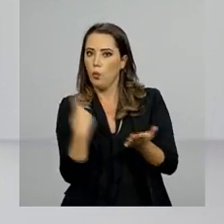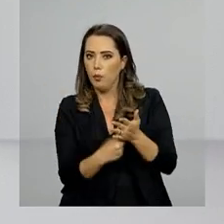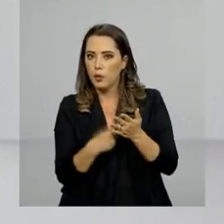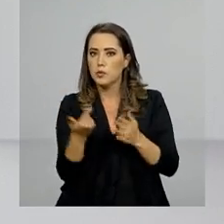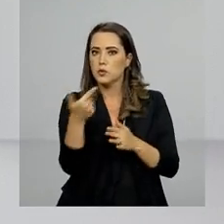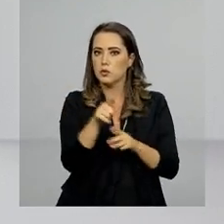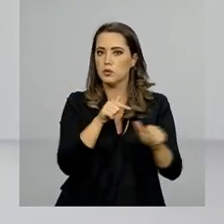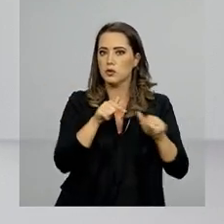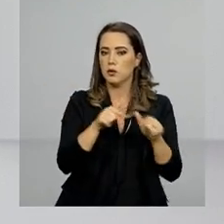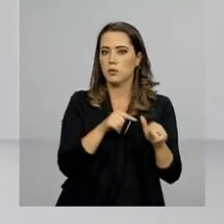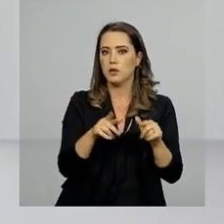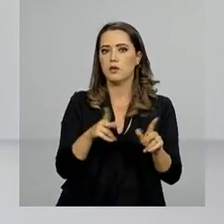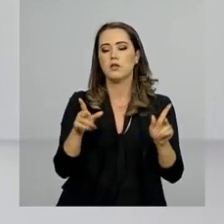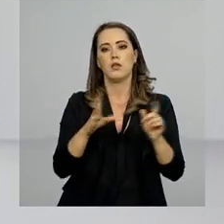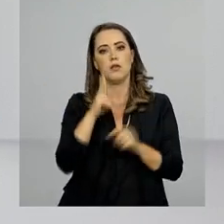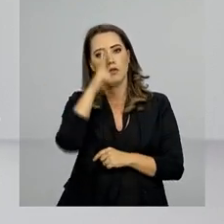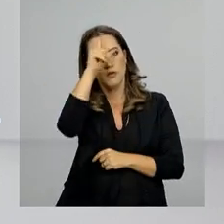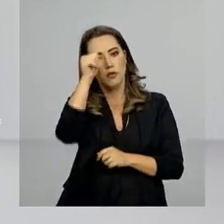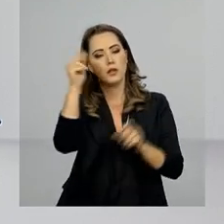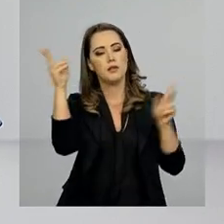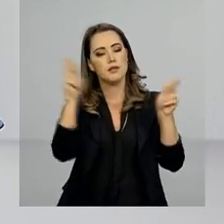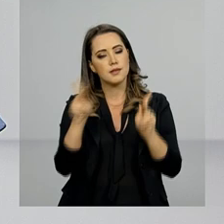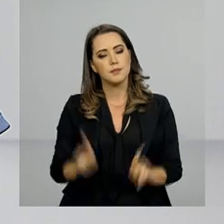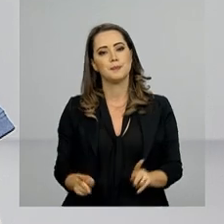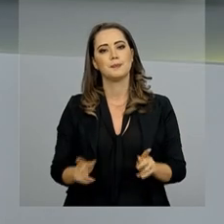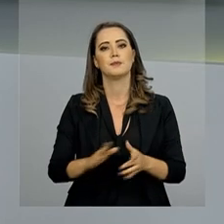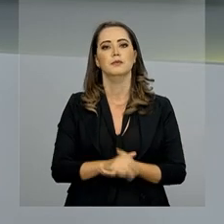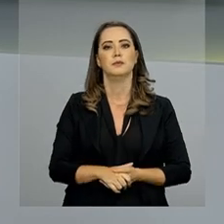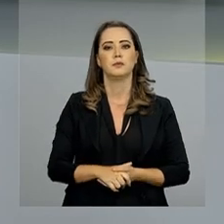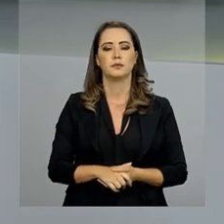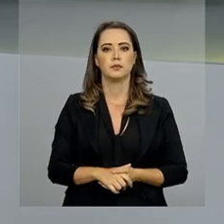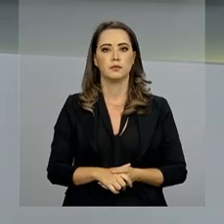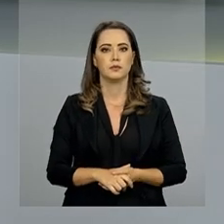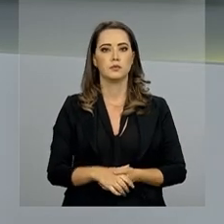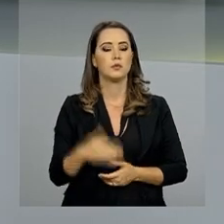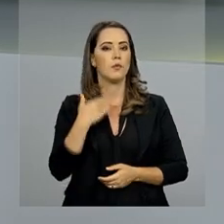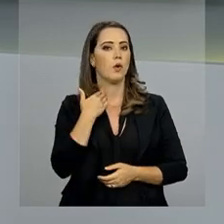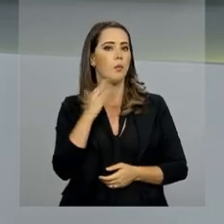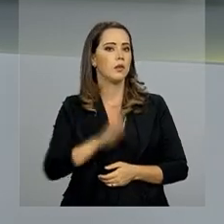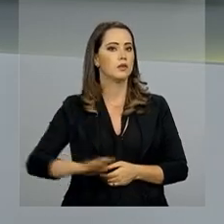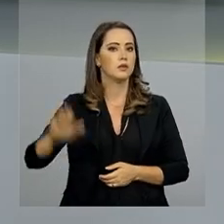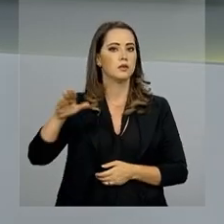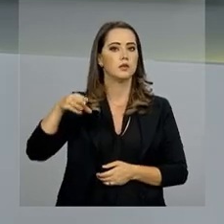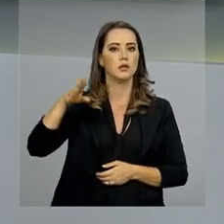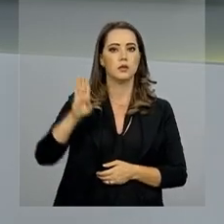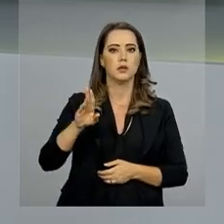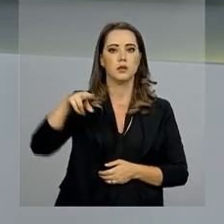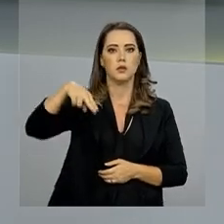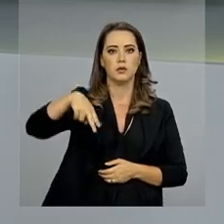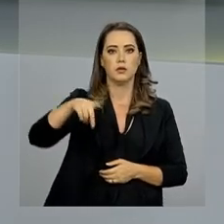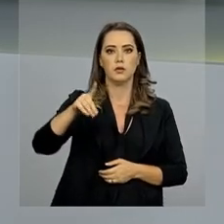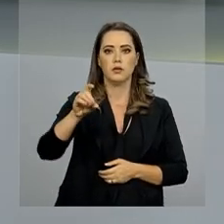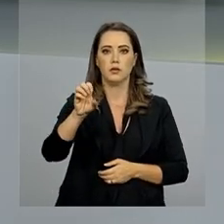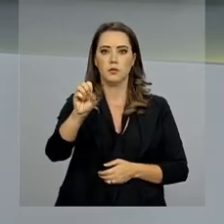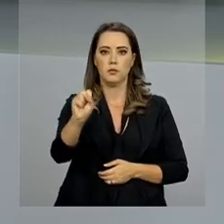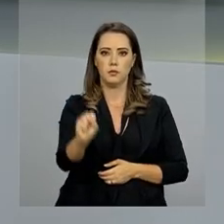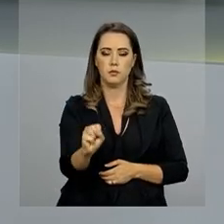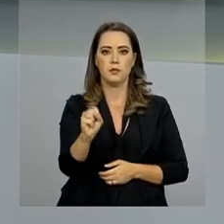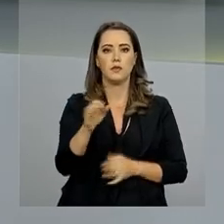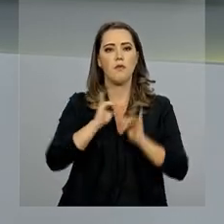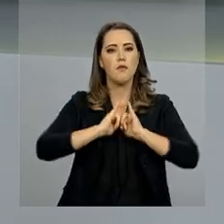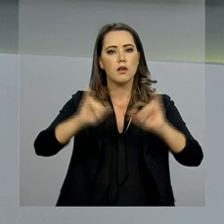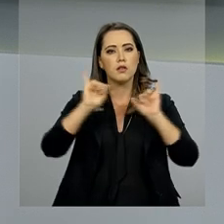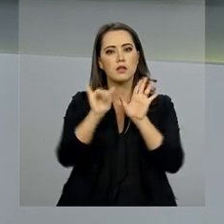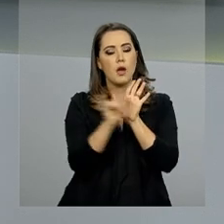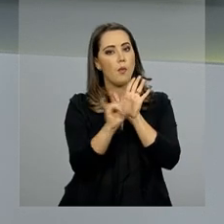outras ações a fortalecer a parte do banco nacional do desenvolvimento econômico e social bnds